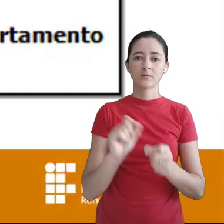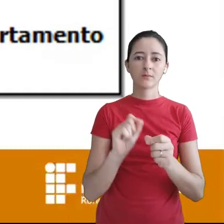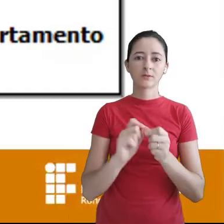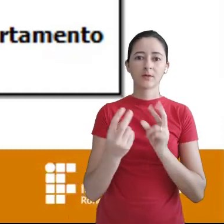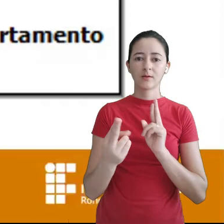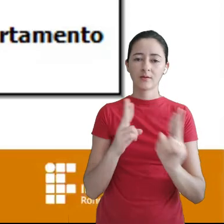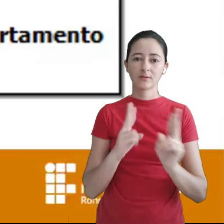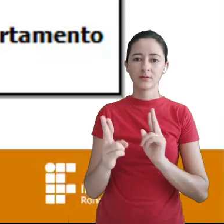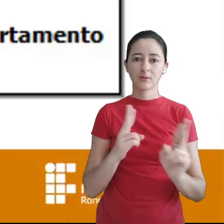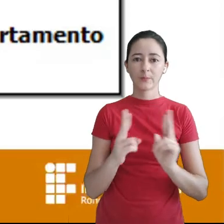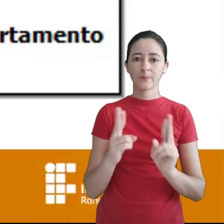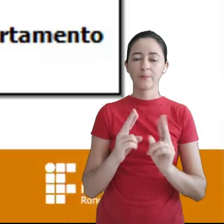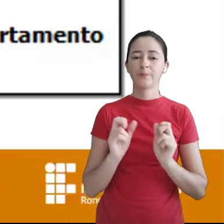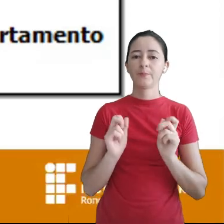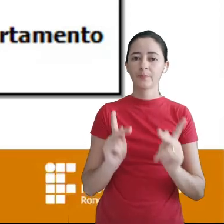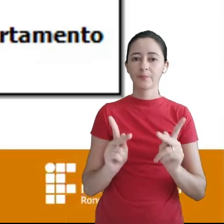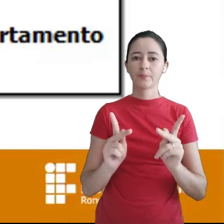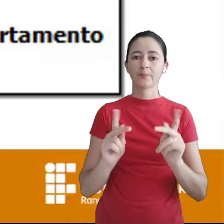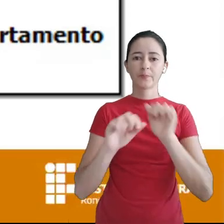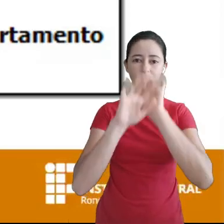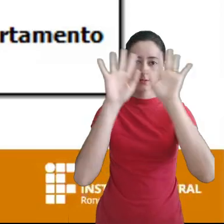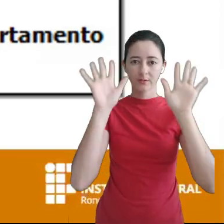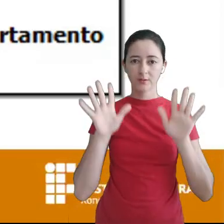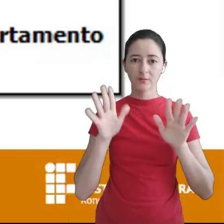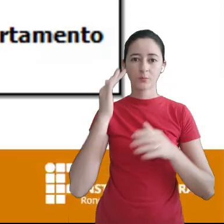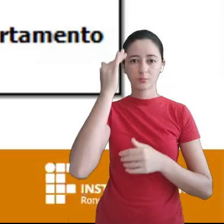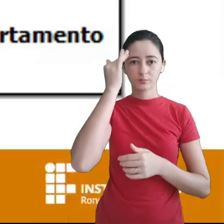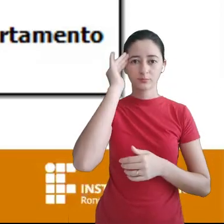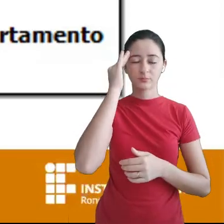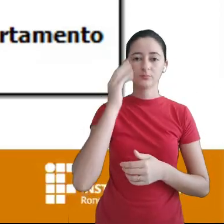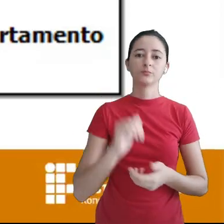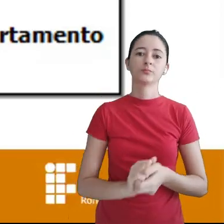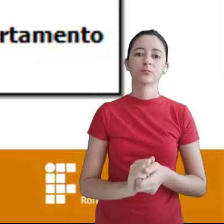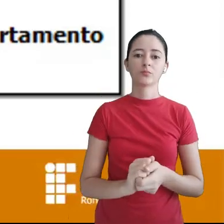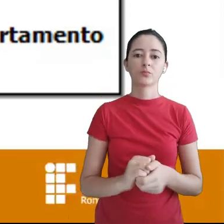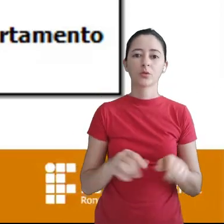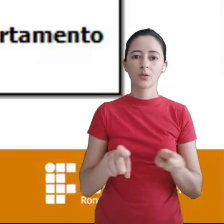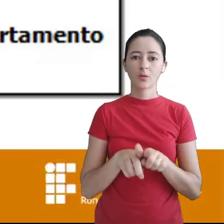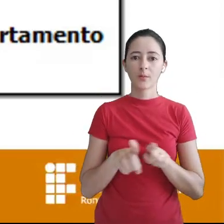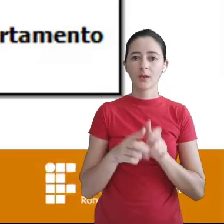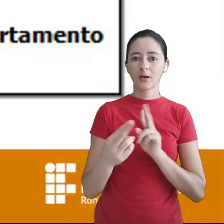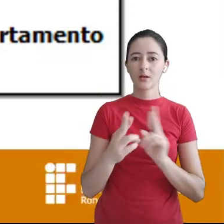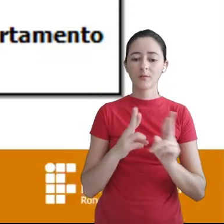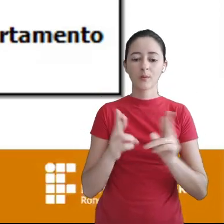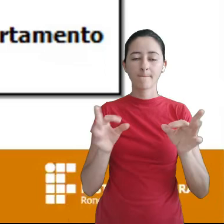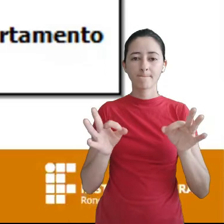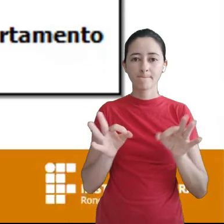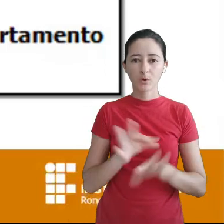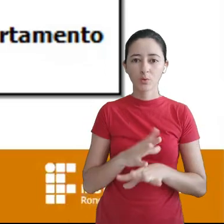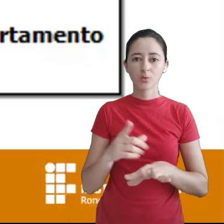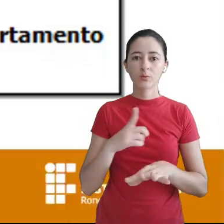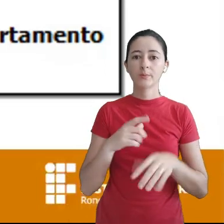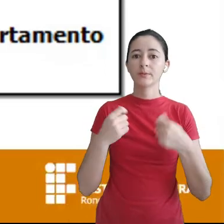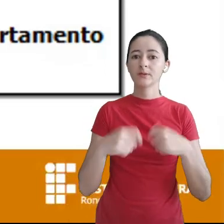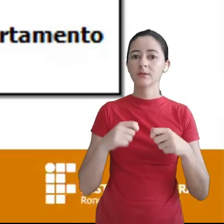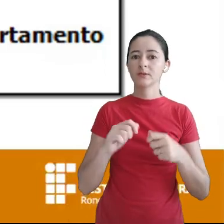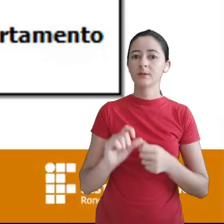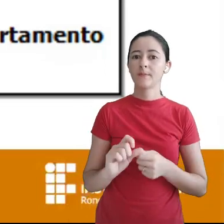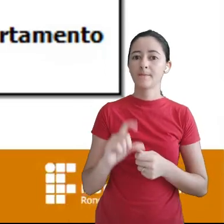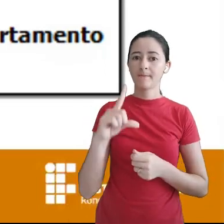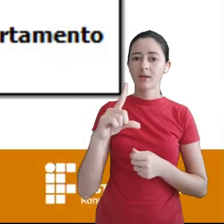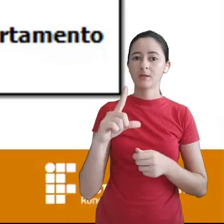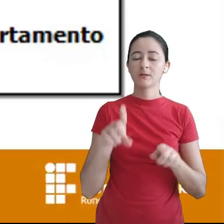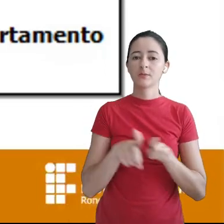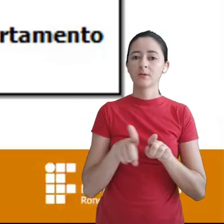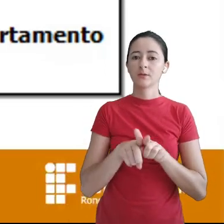entre essas duas tabelas. Está claro isso? Tá. Mas o relacionamento para ele ficar